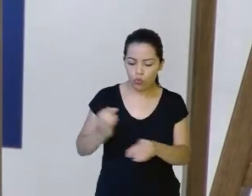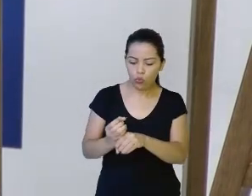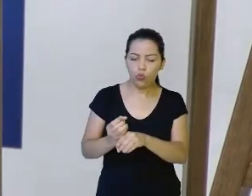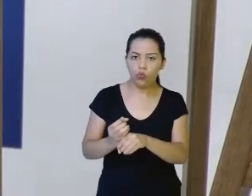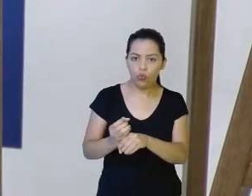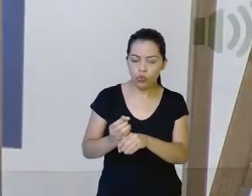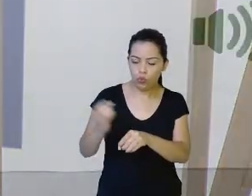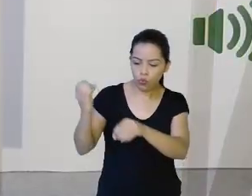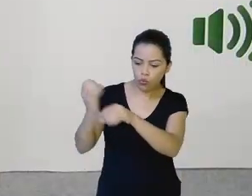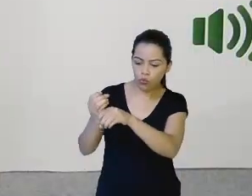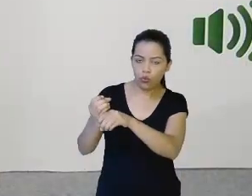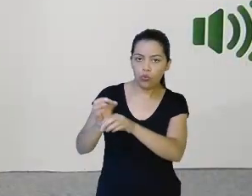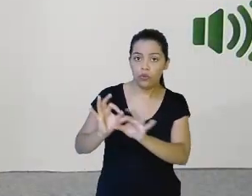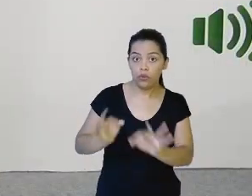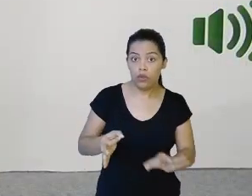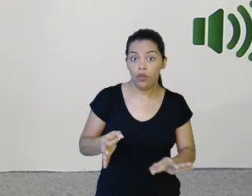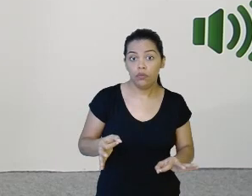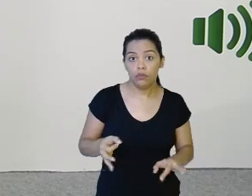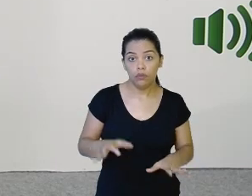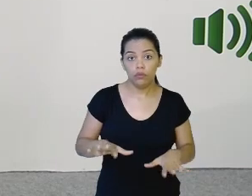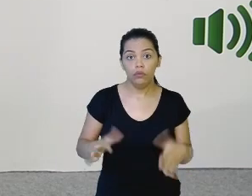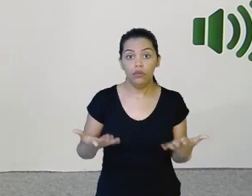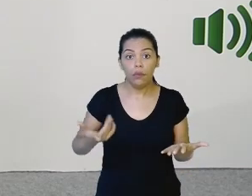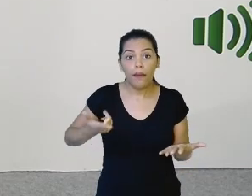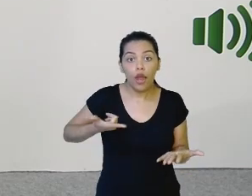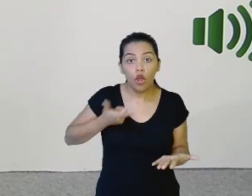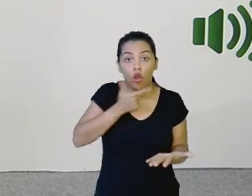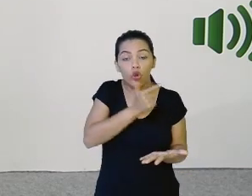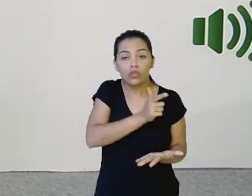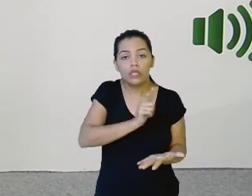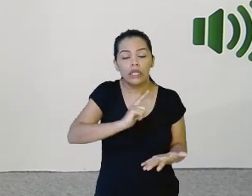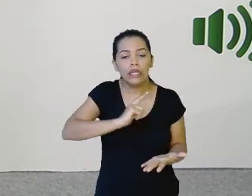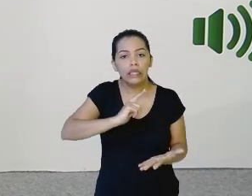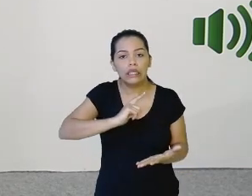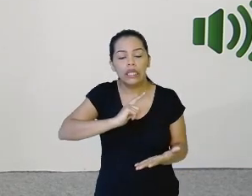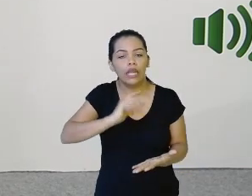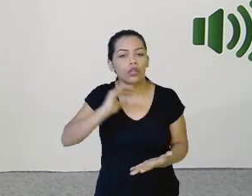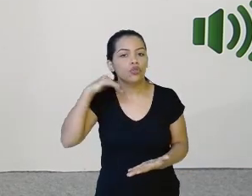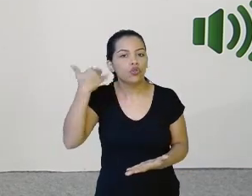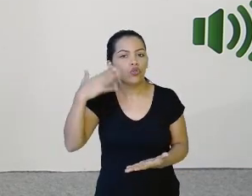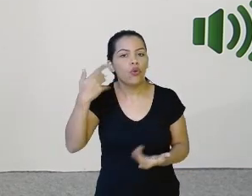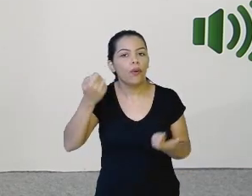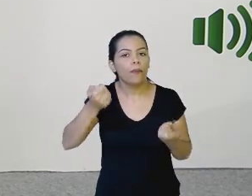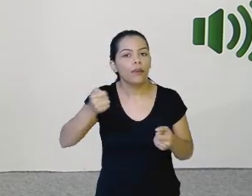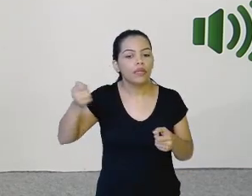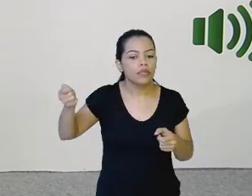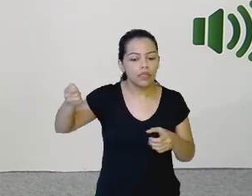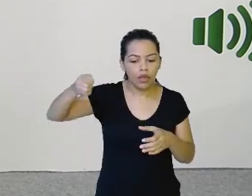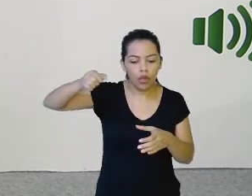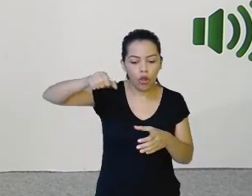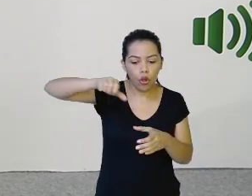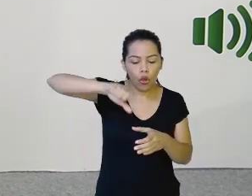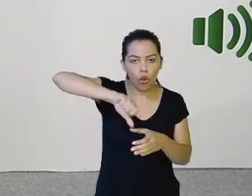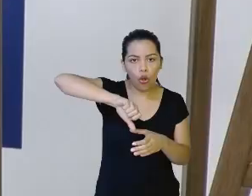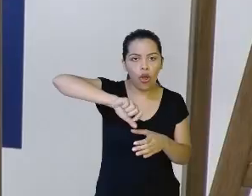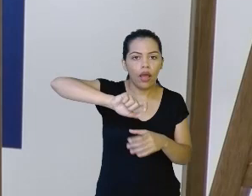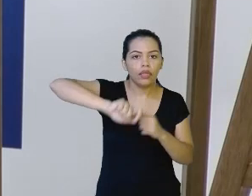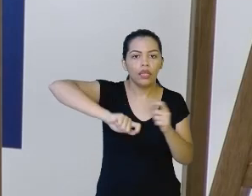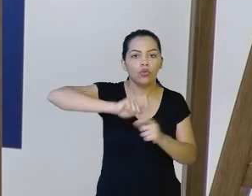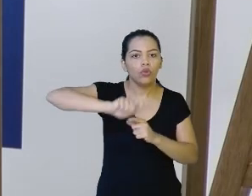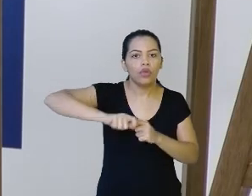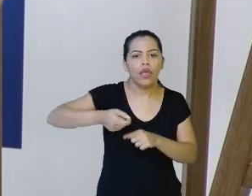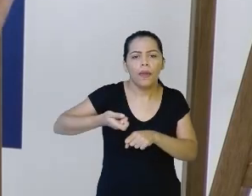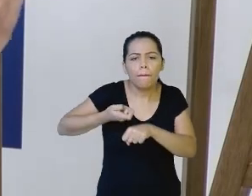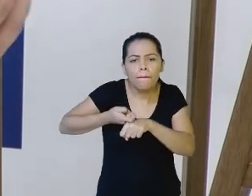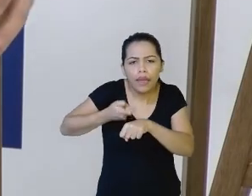o som, né, para que a gente consiga fazer o som, eu vou colocar aqui dentro um pouquinho de arroz. Mas a gente pode colocar um pouquinho de